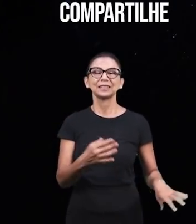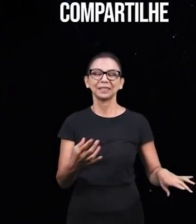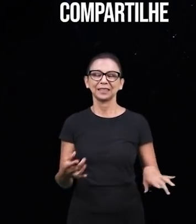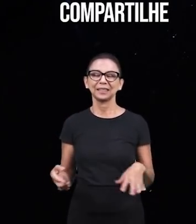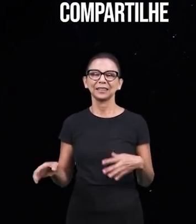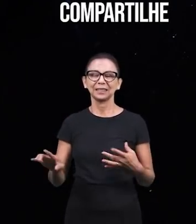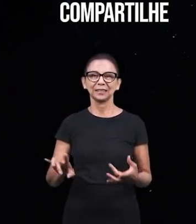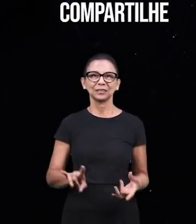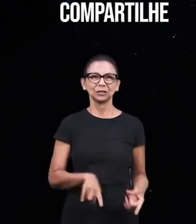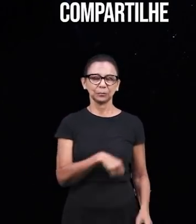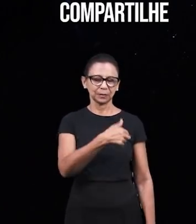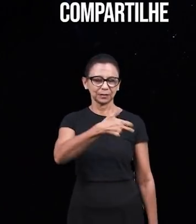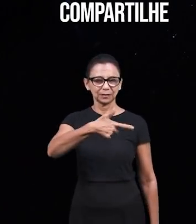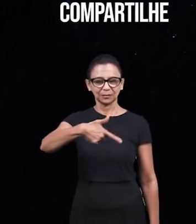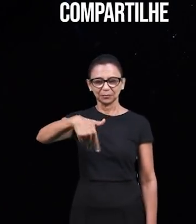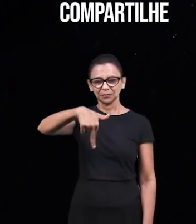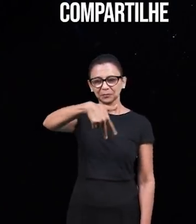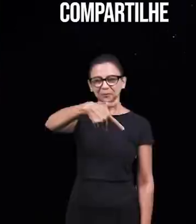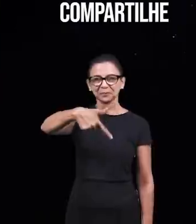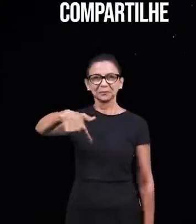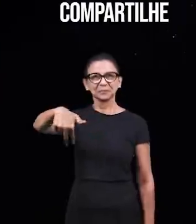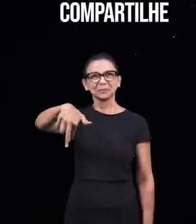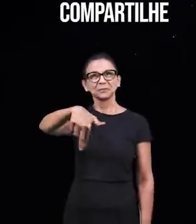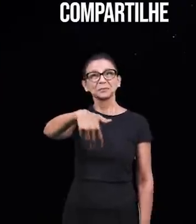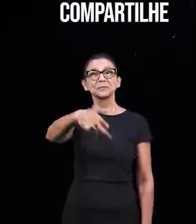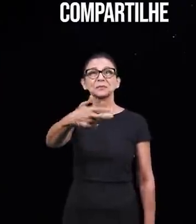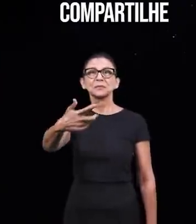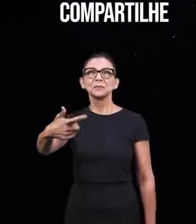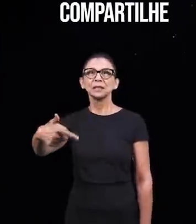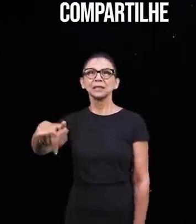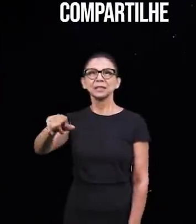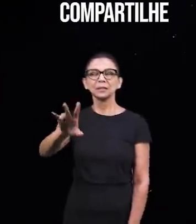pastorear no jardim, para